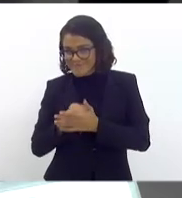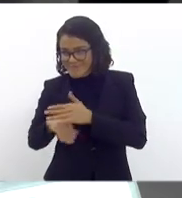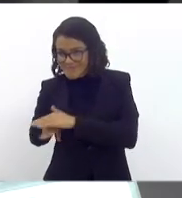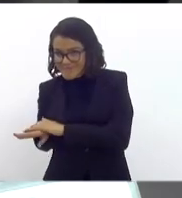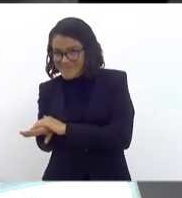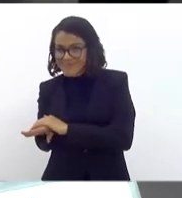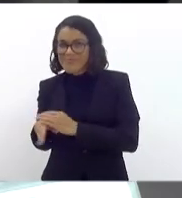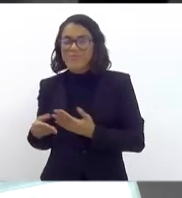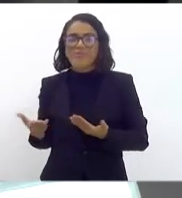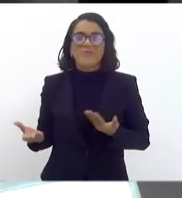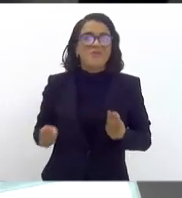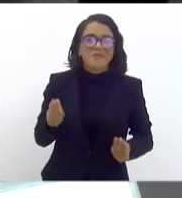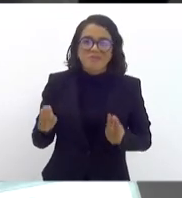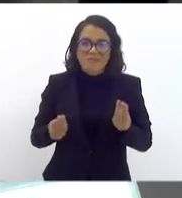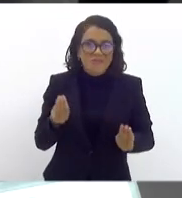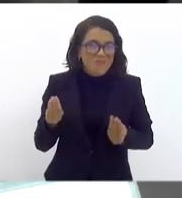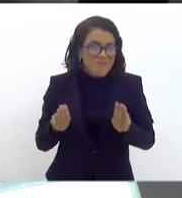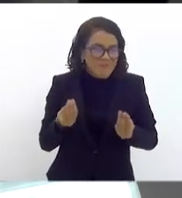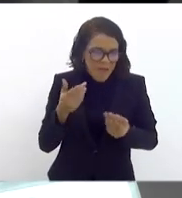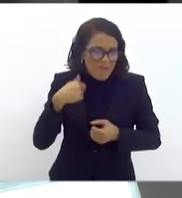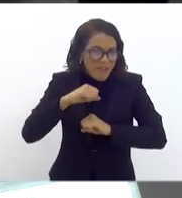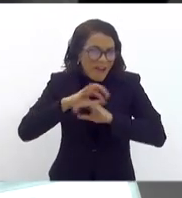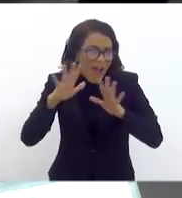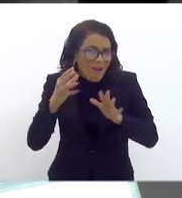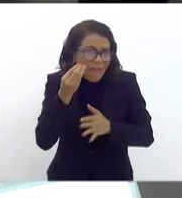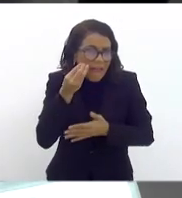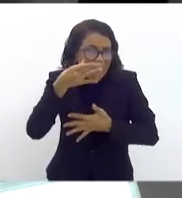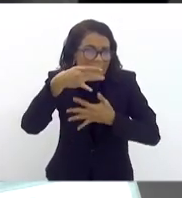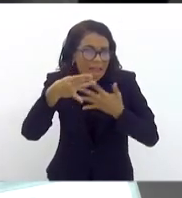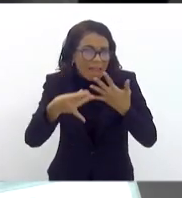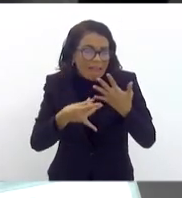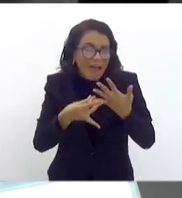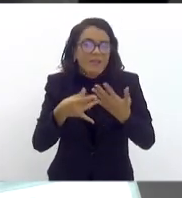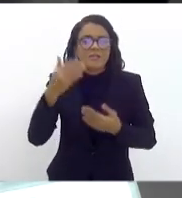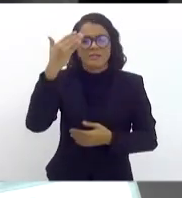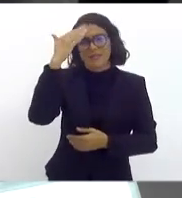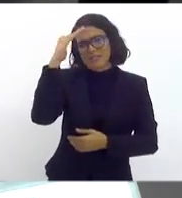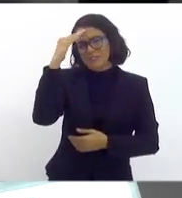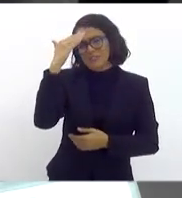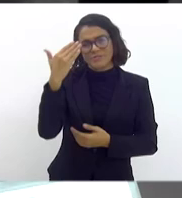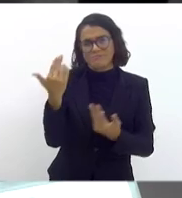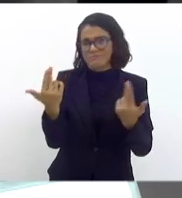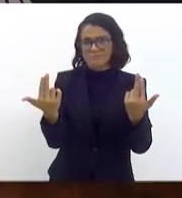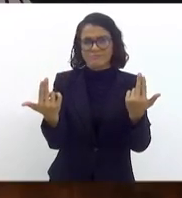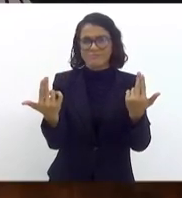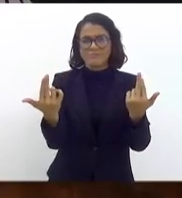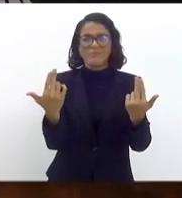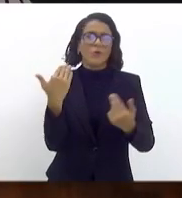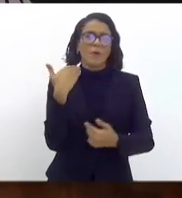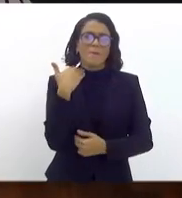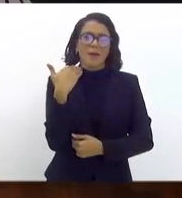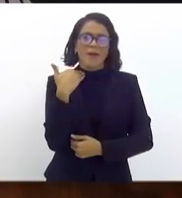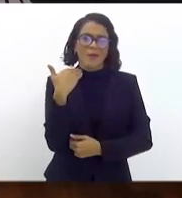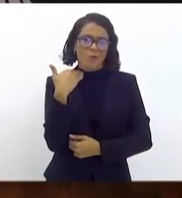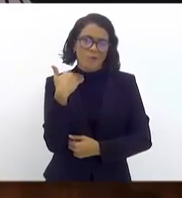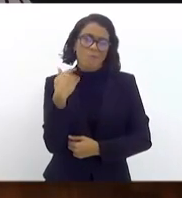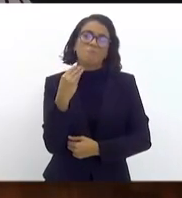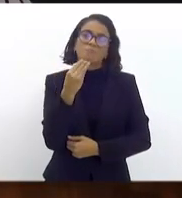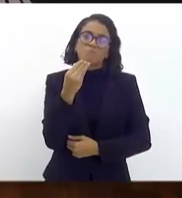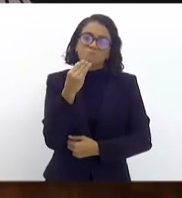é que é tratado esse saldo? Eu fui claro ou o senhor quer que eu tente explicar de novo? Entendo que tal qual banco, né, deveria inventariar